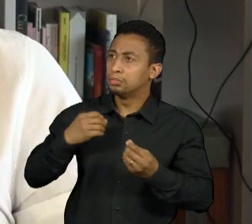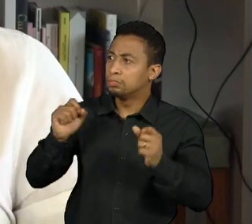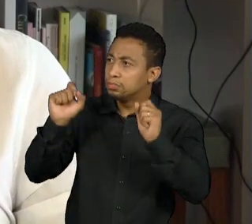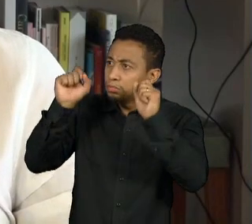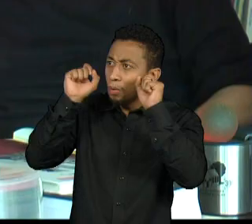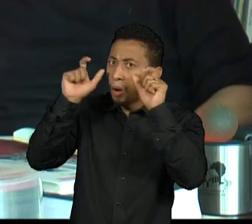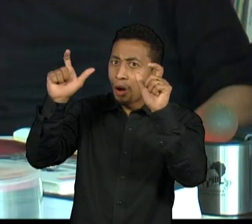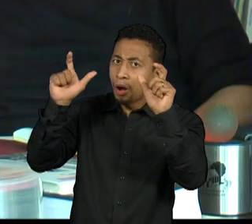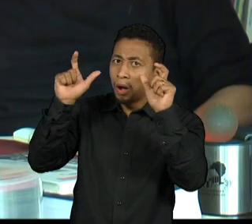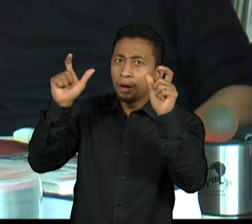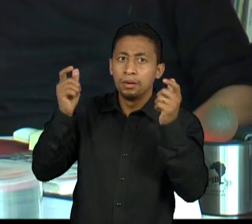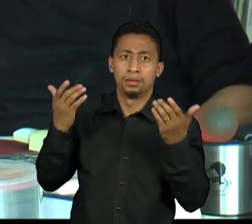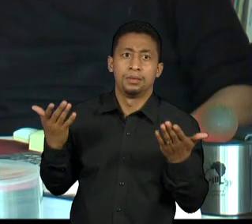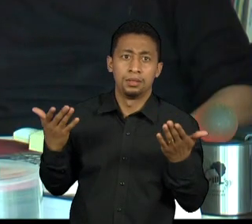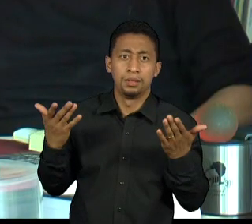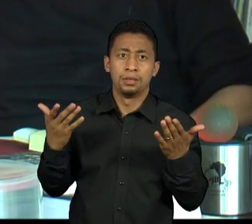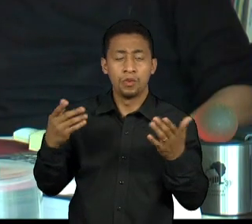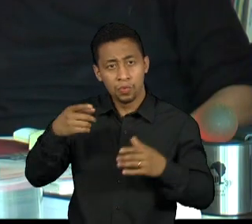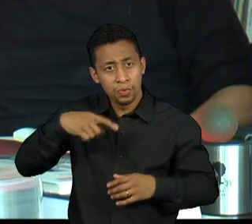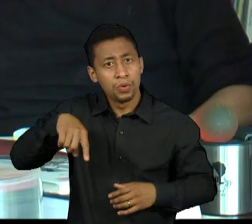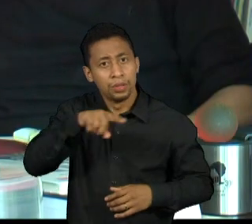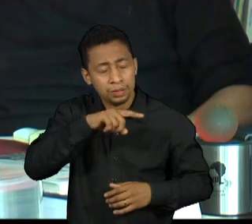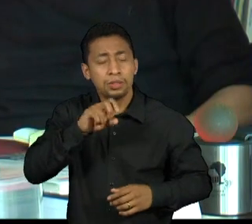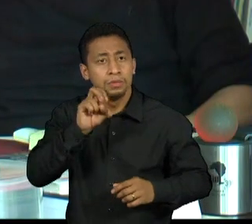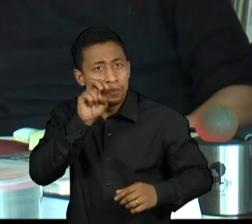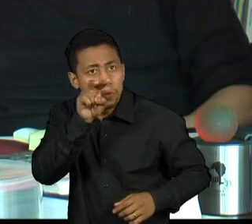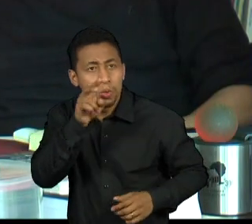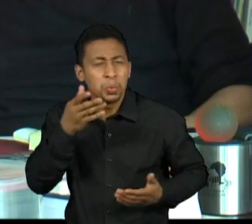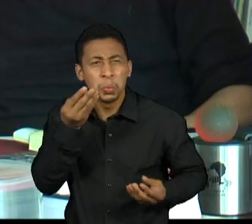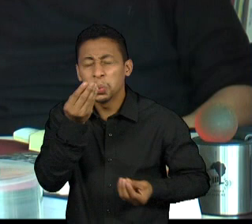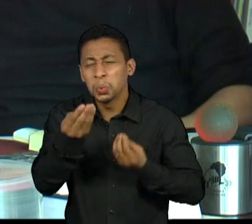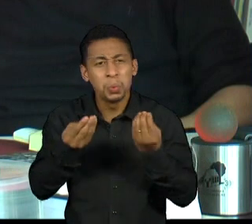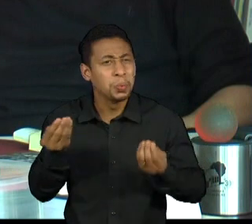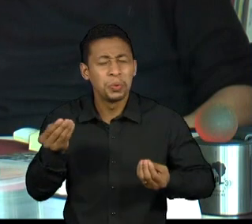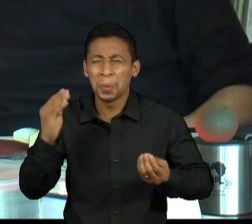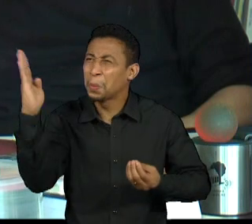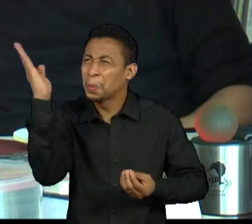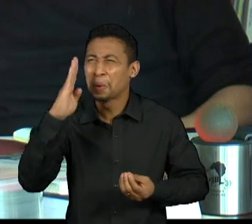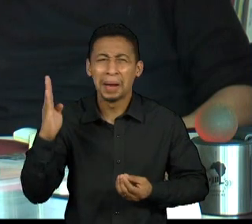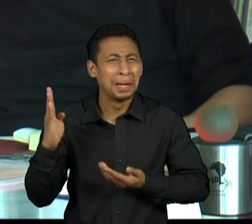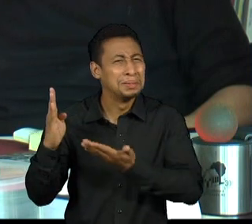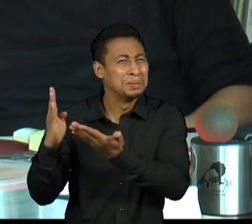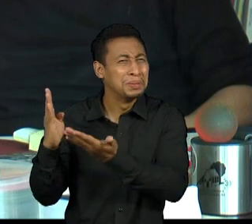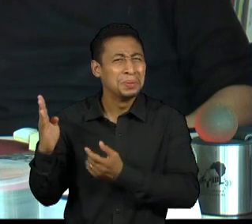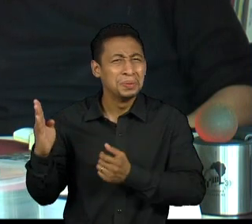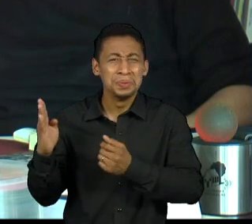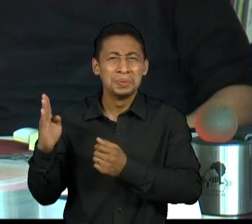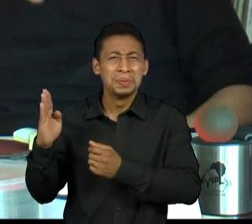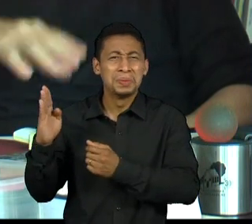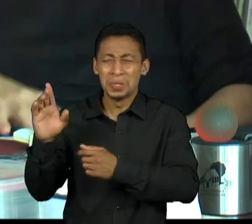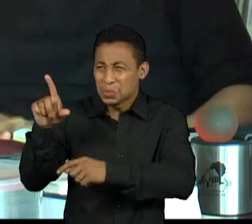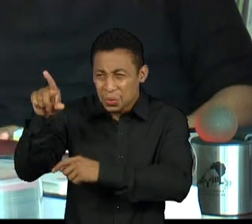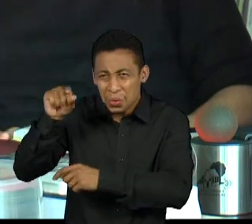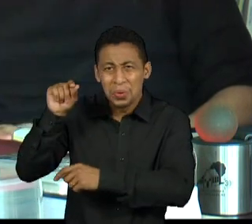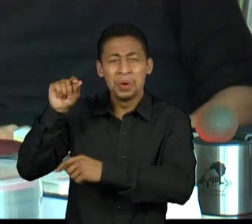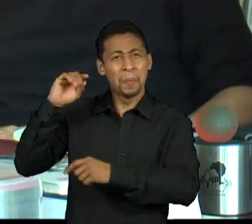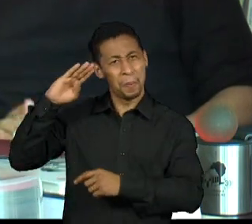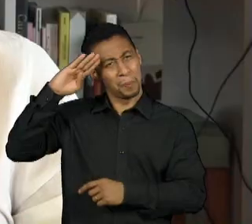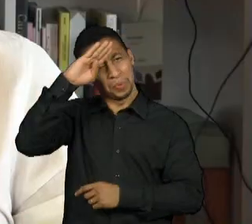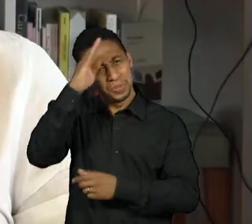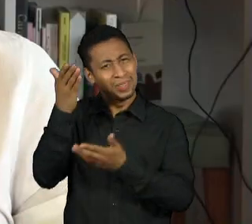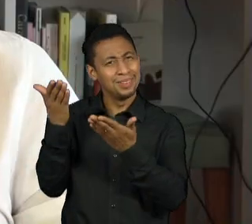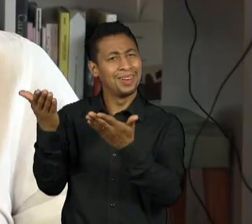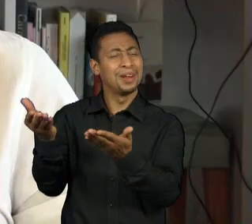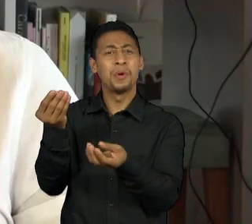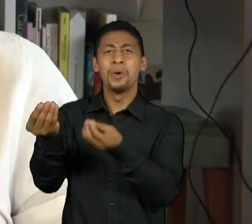mundo, muita gente viveu isso, nós aqui vivemos isso, de entender que Brasil é esse que surgiu, que a gente não sabia que estava aí. A gente estava vivendo, parecia